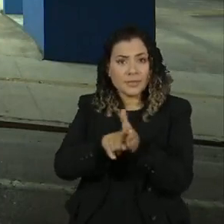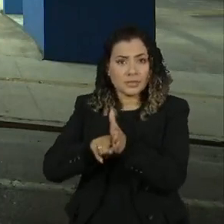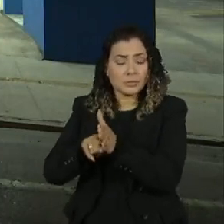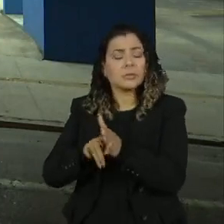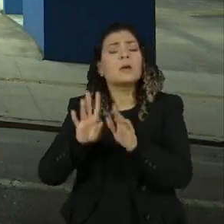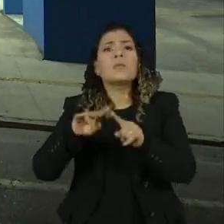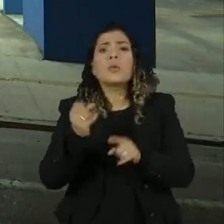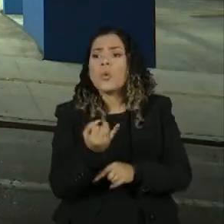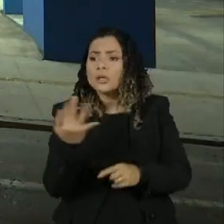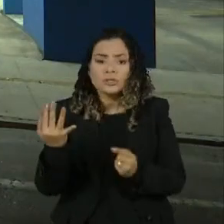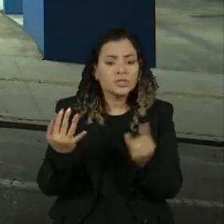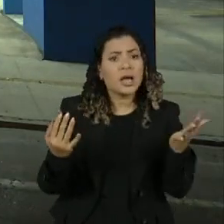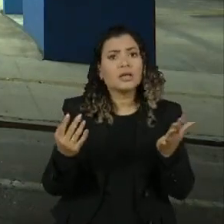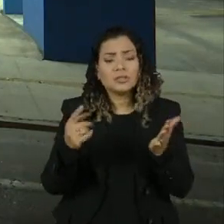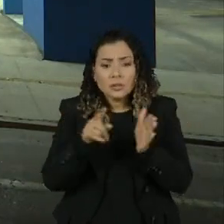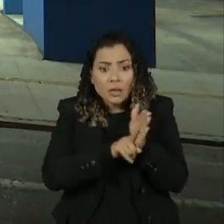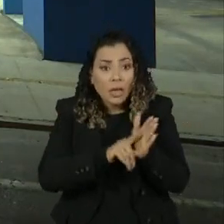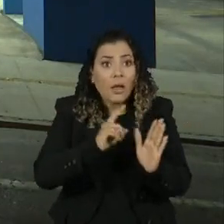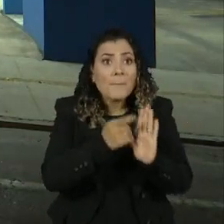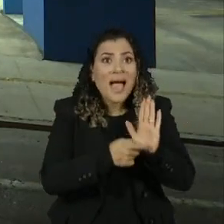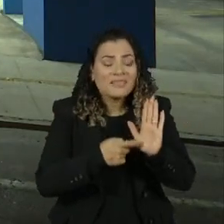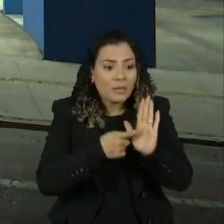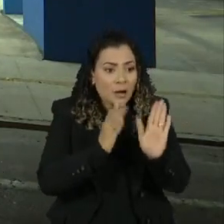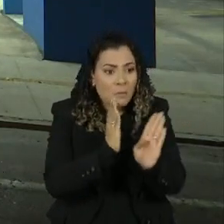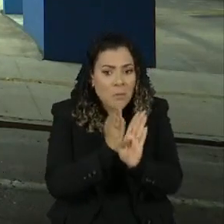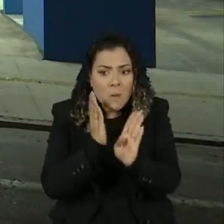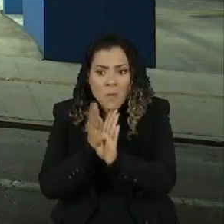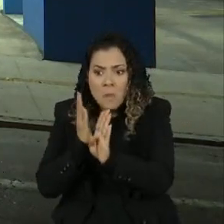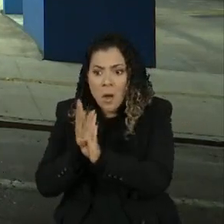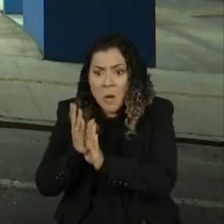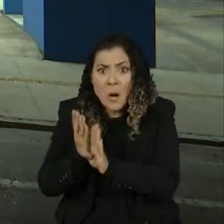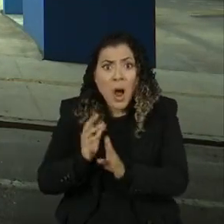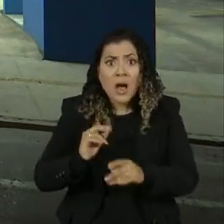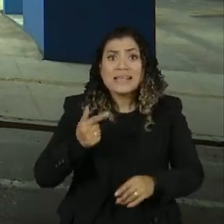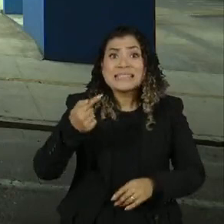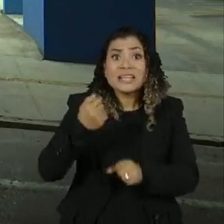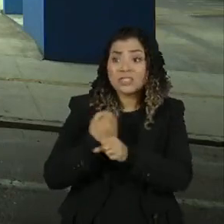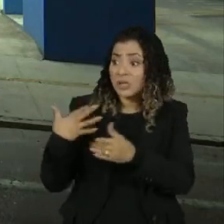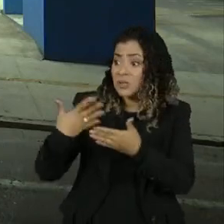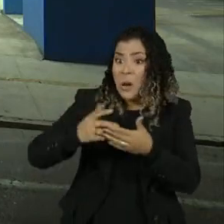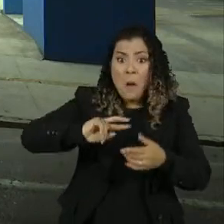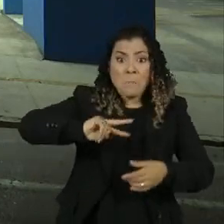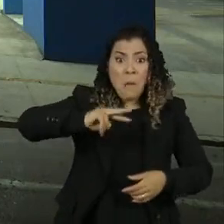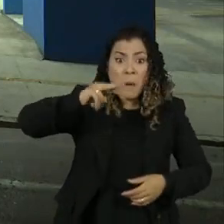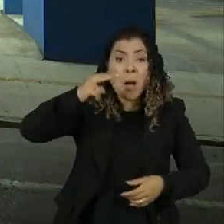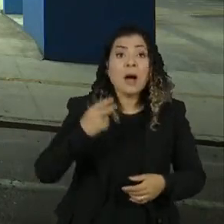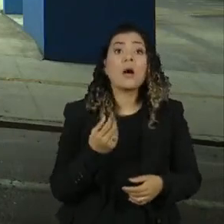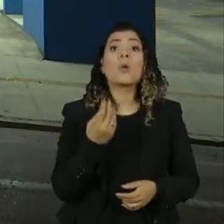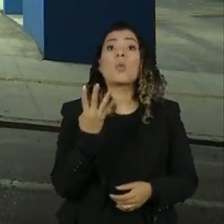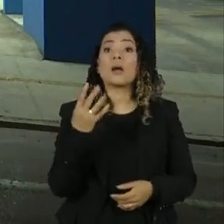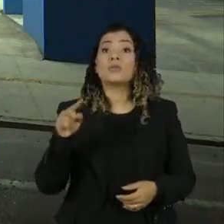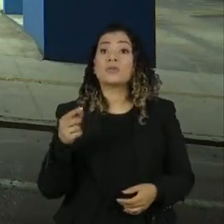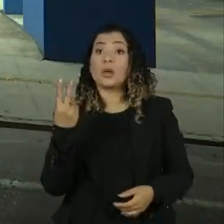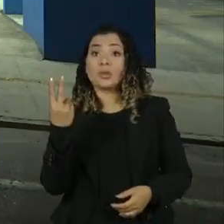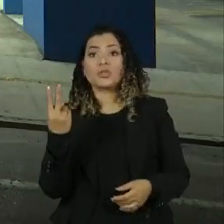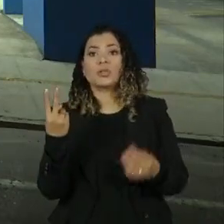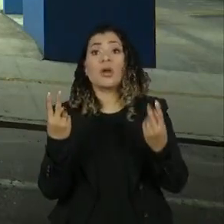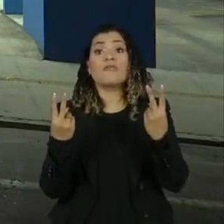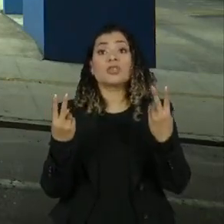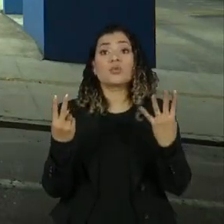a taxa de detecção dessa enzima em um grupo de bactérias quase 6 duplicou em sete anos passou de 4,2% para